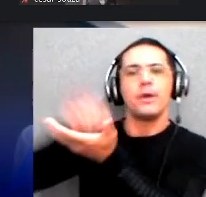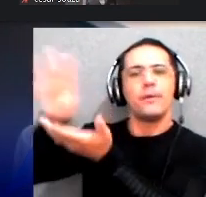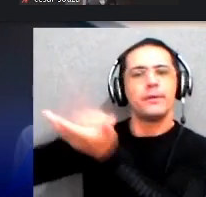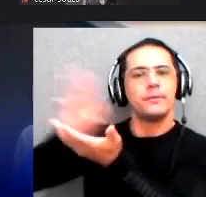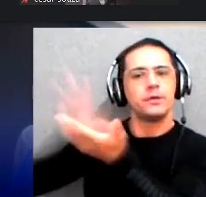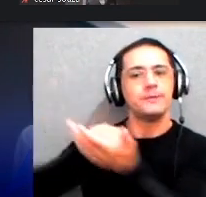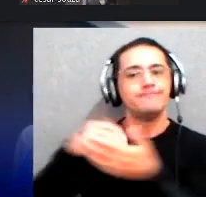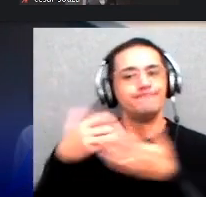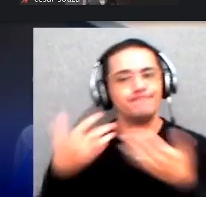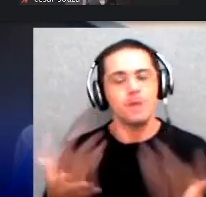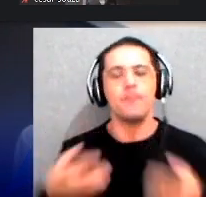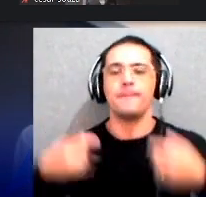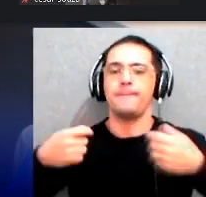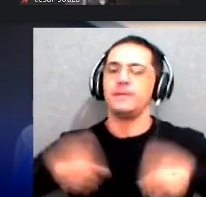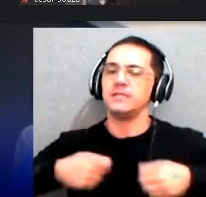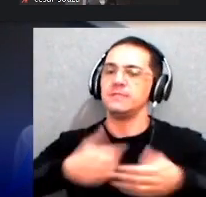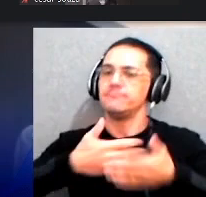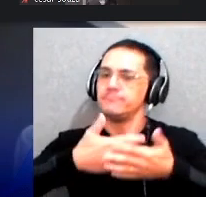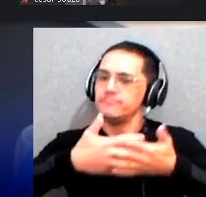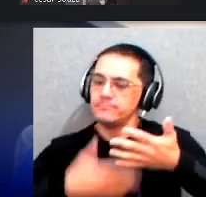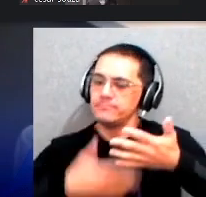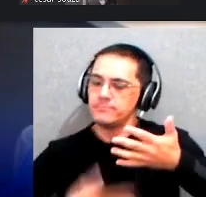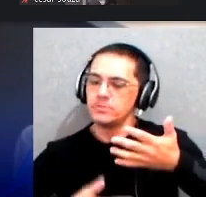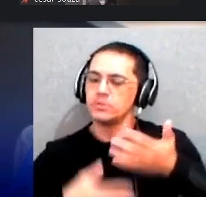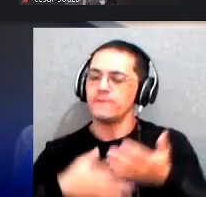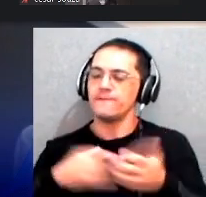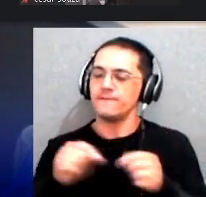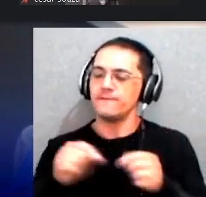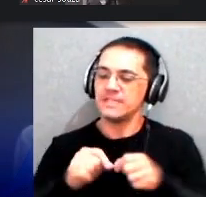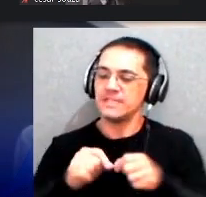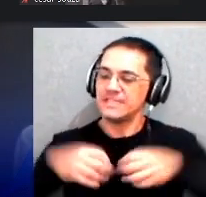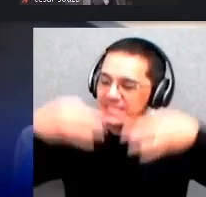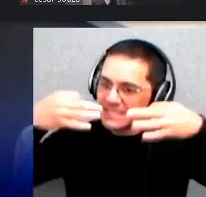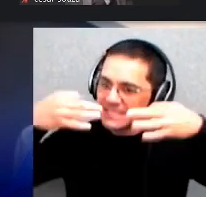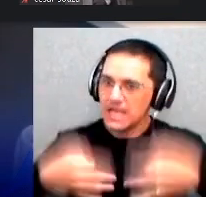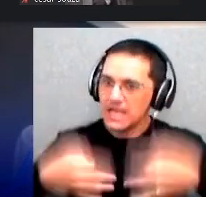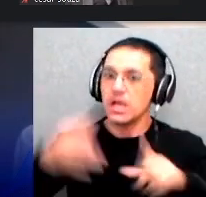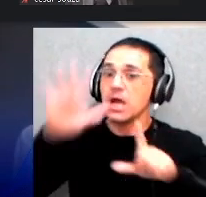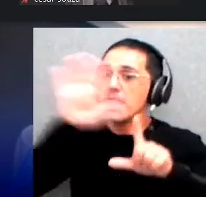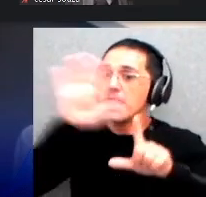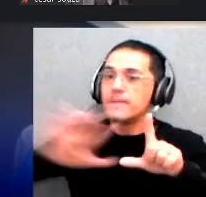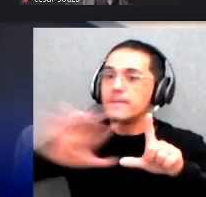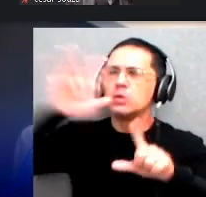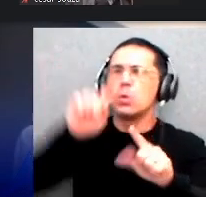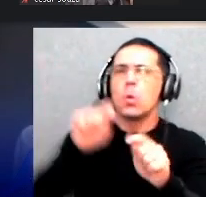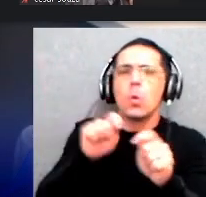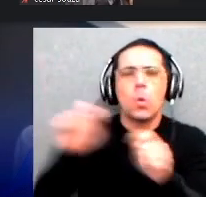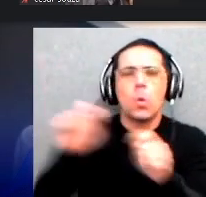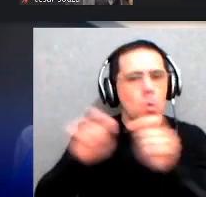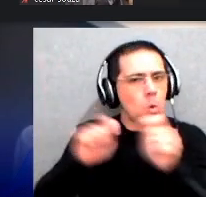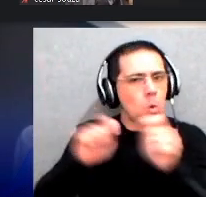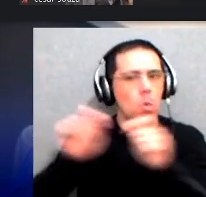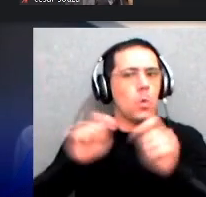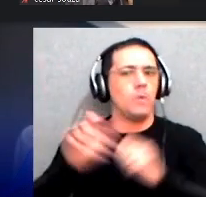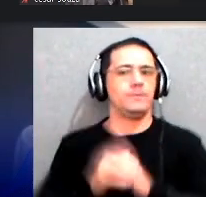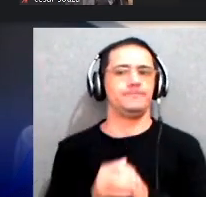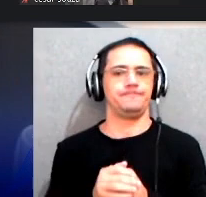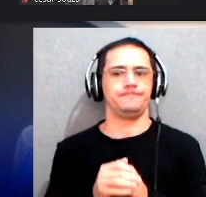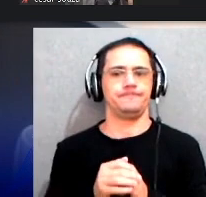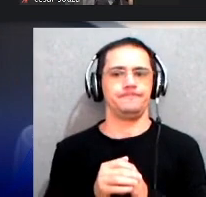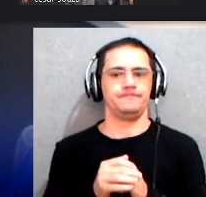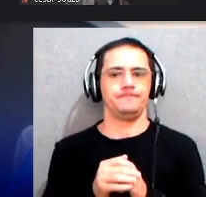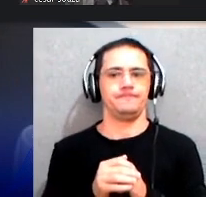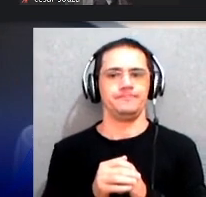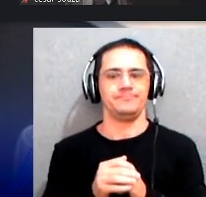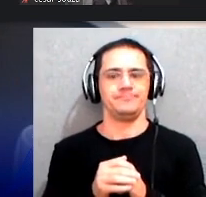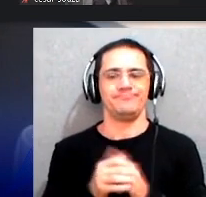mínimo. E aí eu vou na segunda parte, que é ambiente controlado. O ambiente controlado que eu digo é que dentro da sua casa é